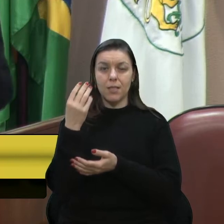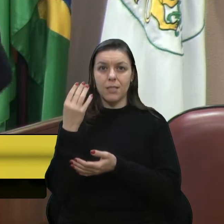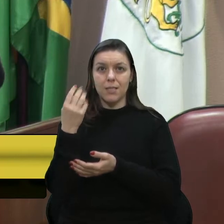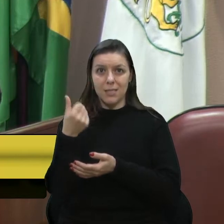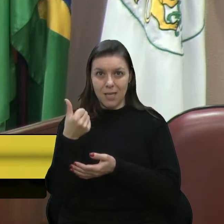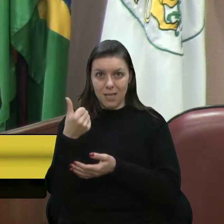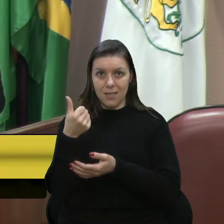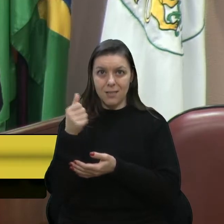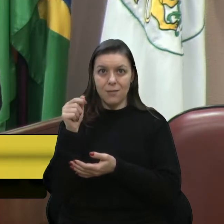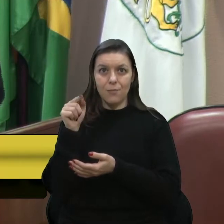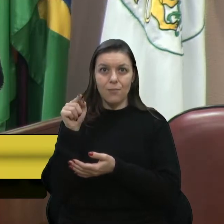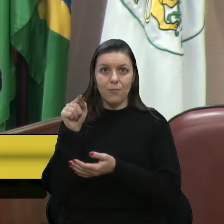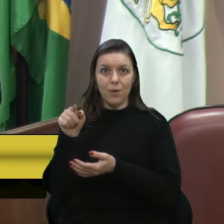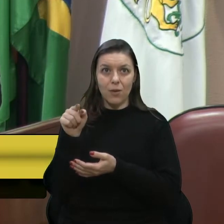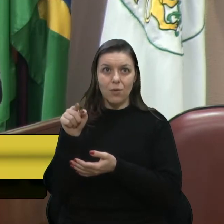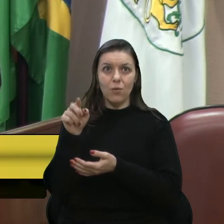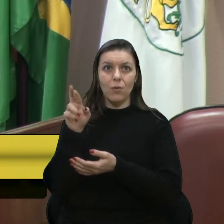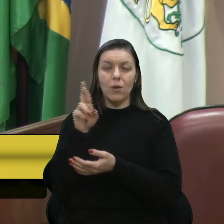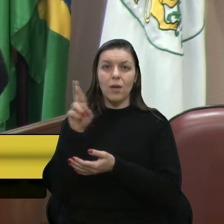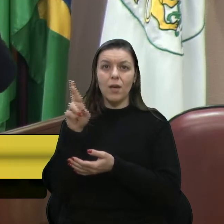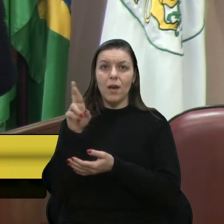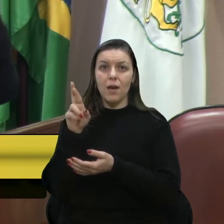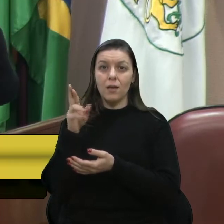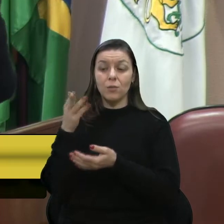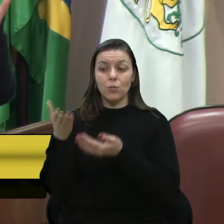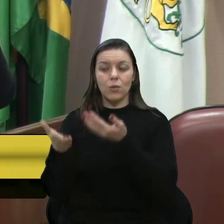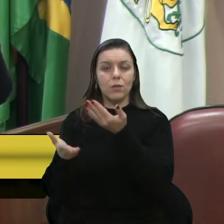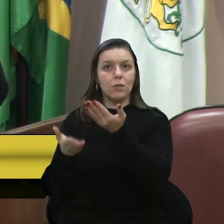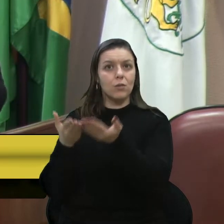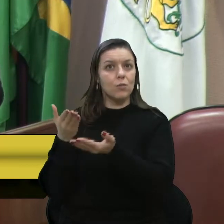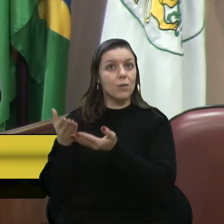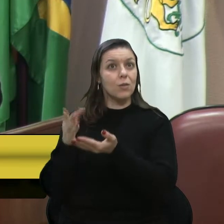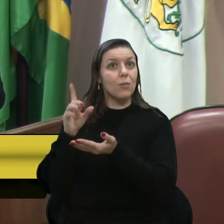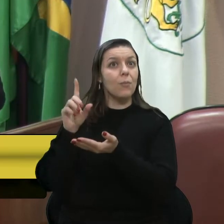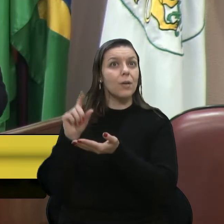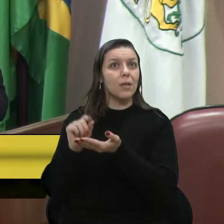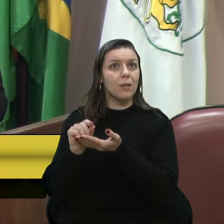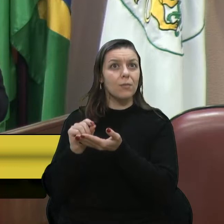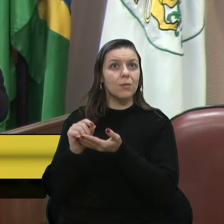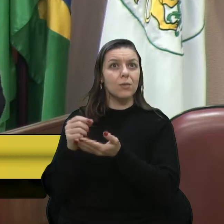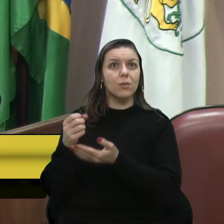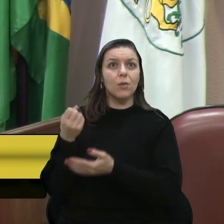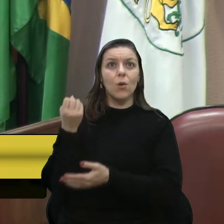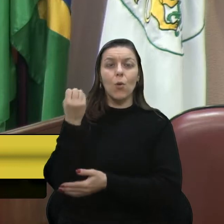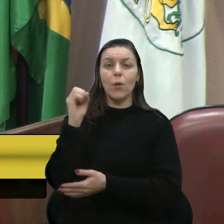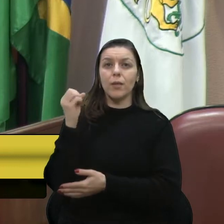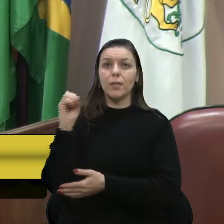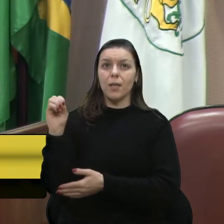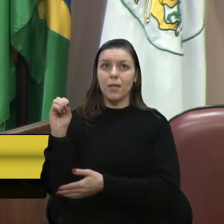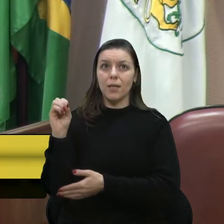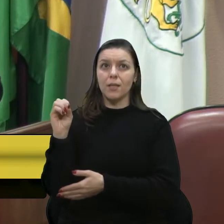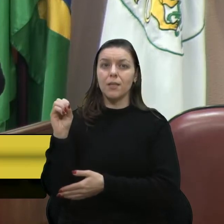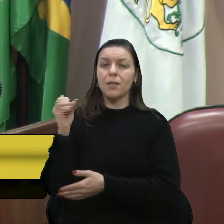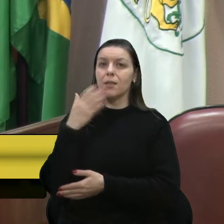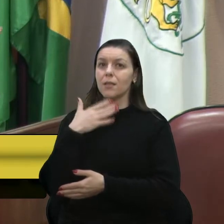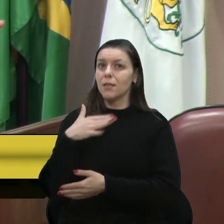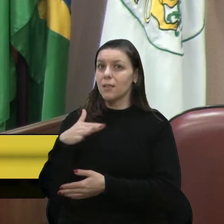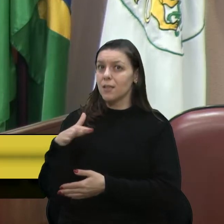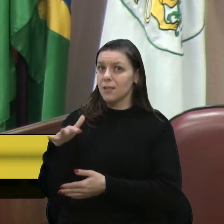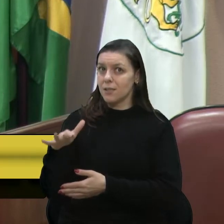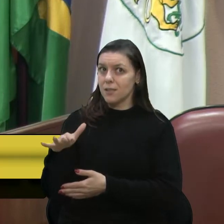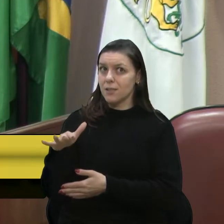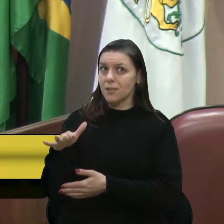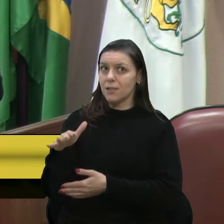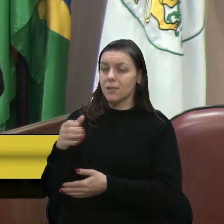346.439 o serviço mínimo, ou seja, que atenderia 80 crianças, já lhe concedo, que atenderia 80